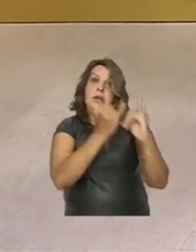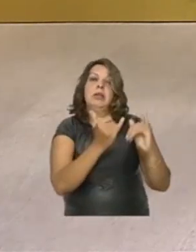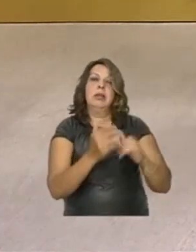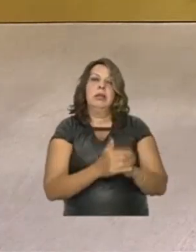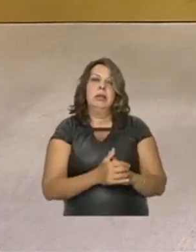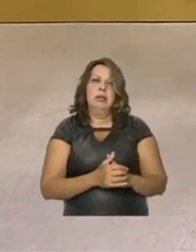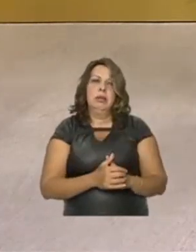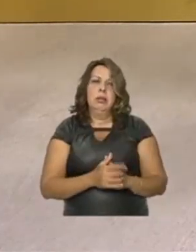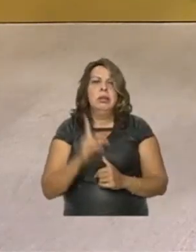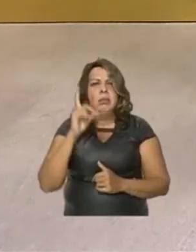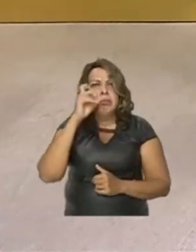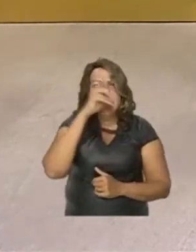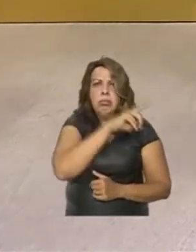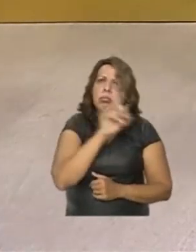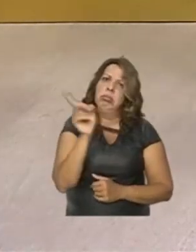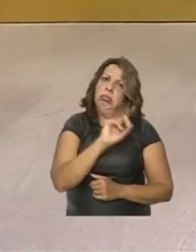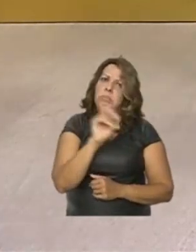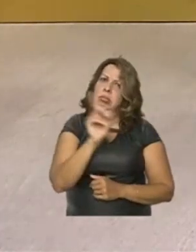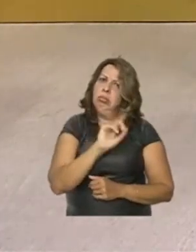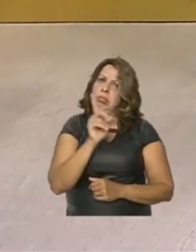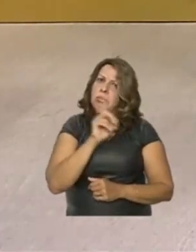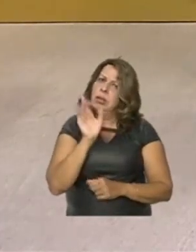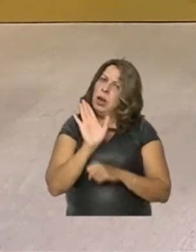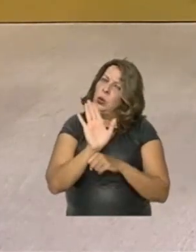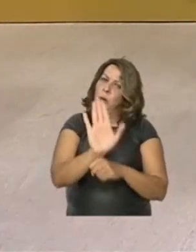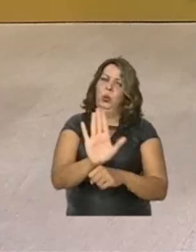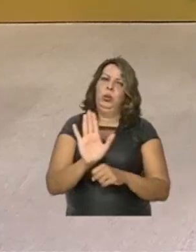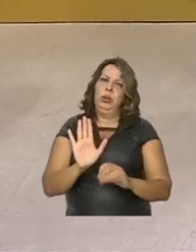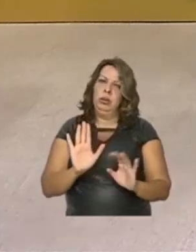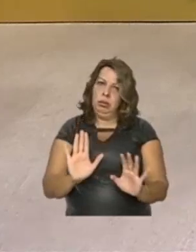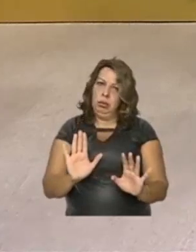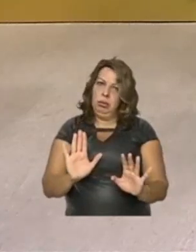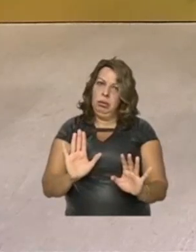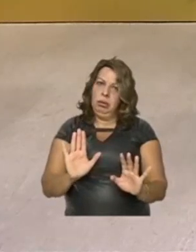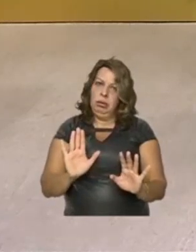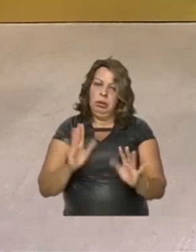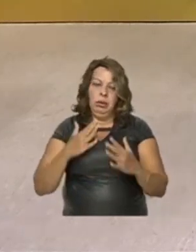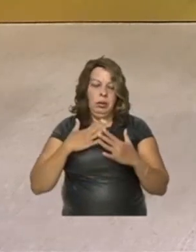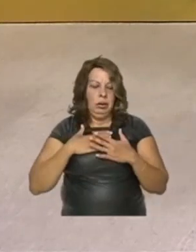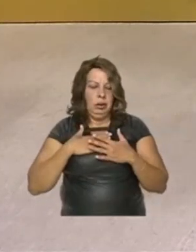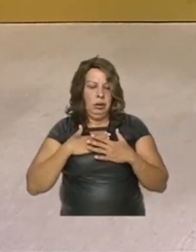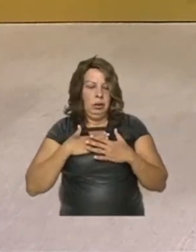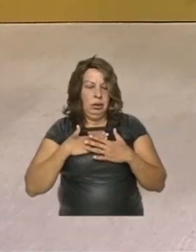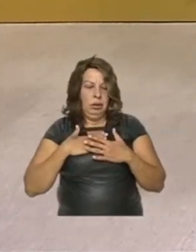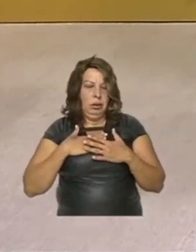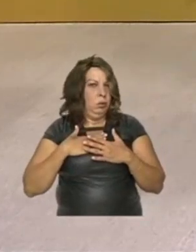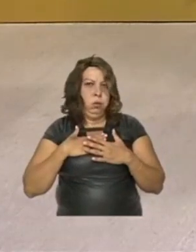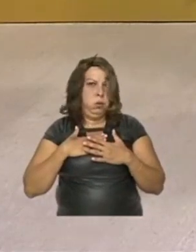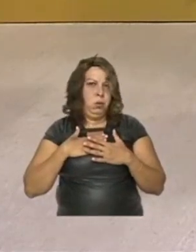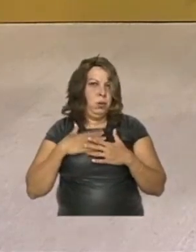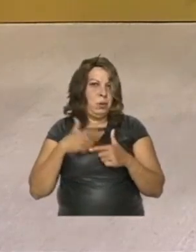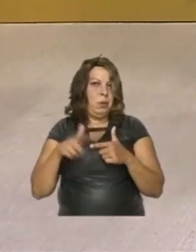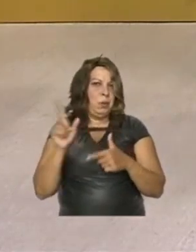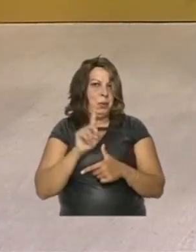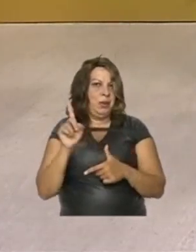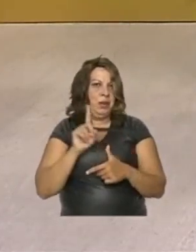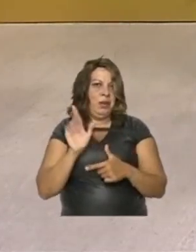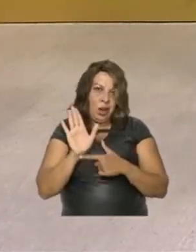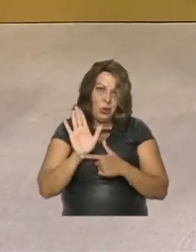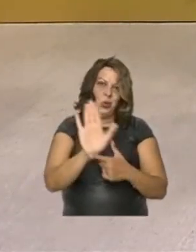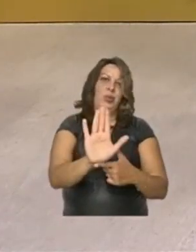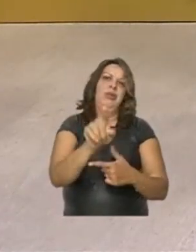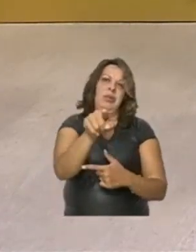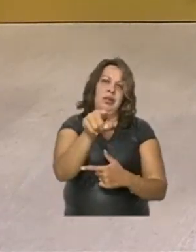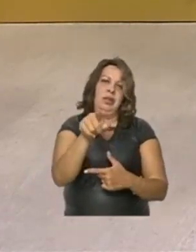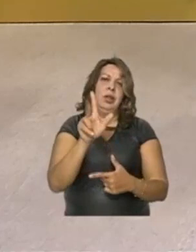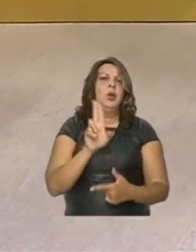se aperta não, pois a gente tá aqui pra te ajudar, a nossa equipe se vai orientar. Se aveste não. Se aveste não, a nossa equipe vai te orientar pra que você possa continuar usando